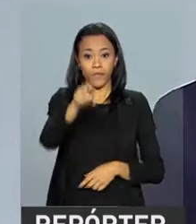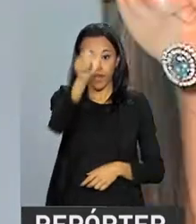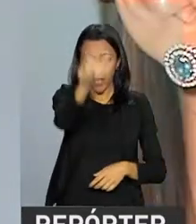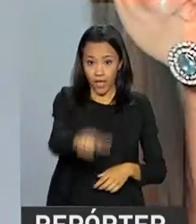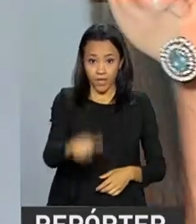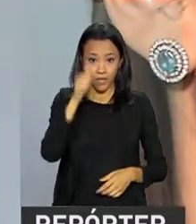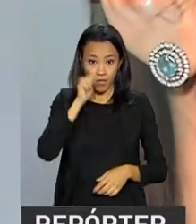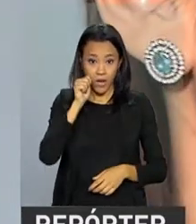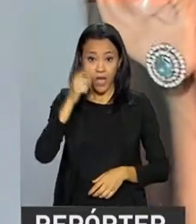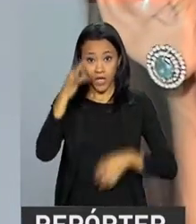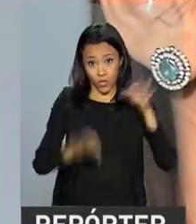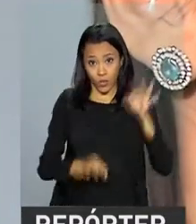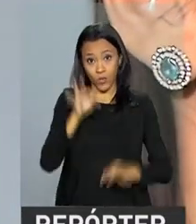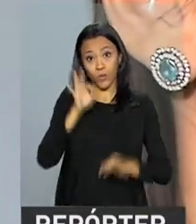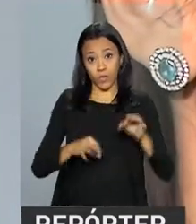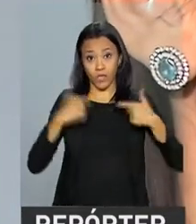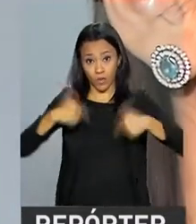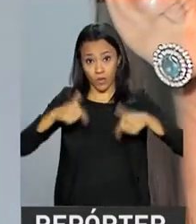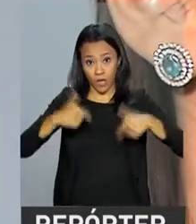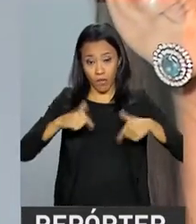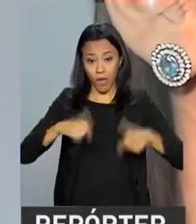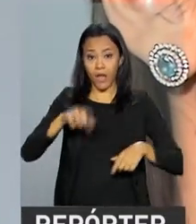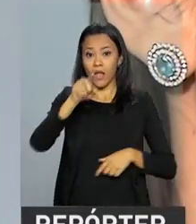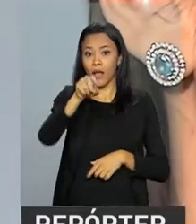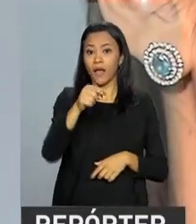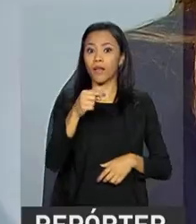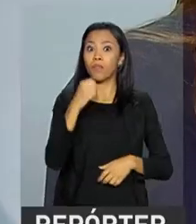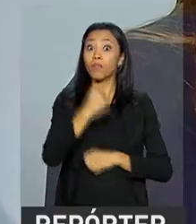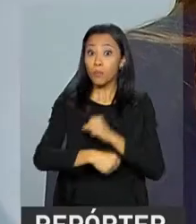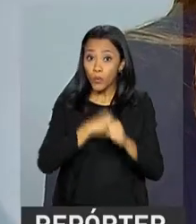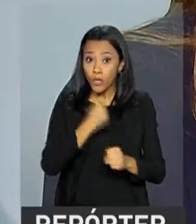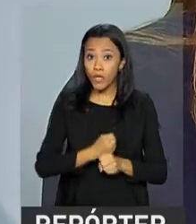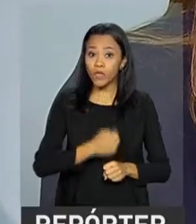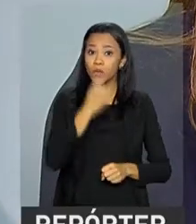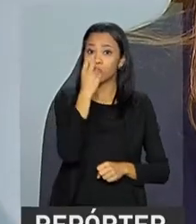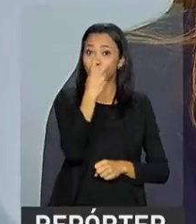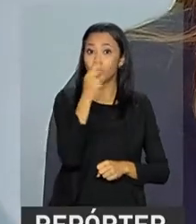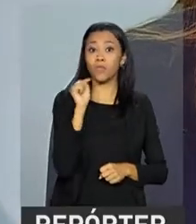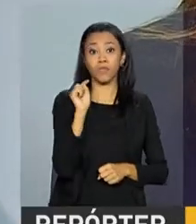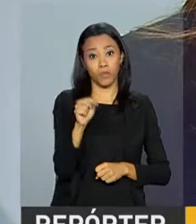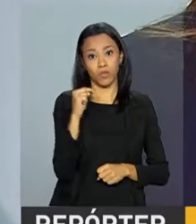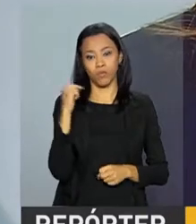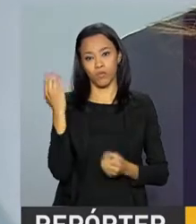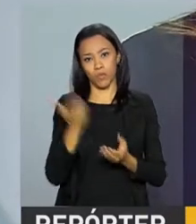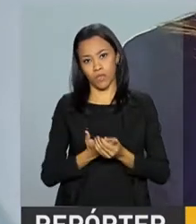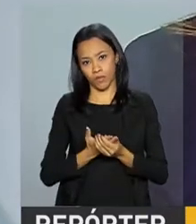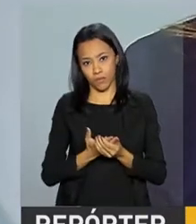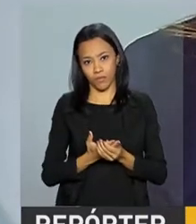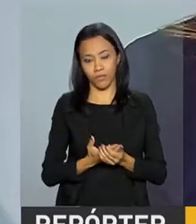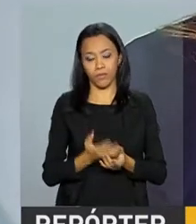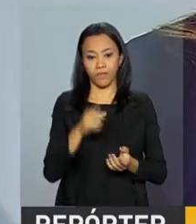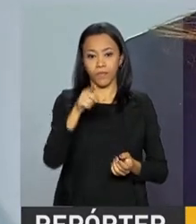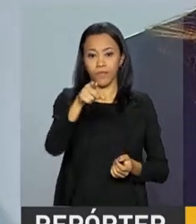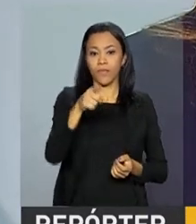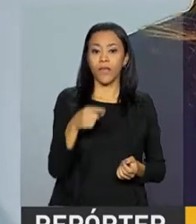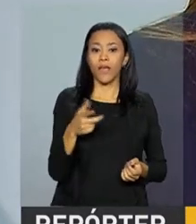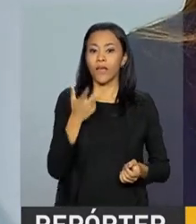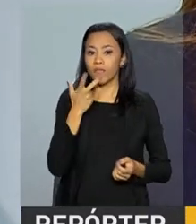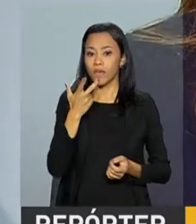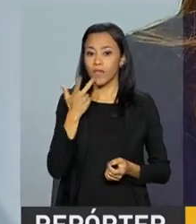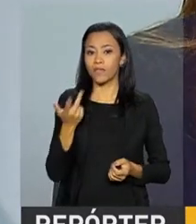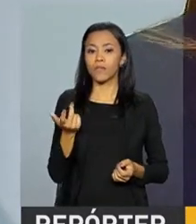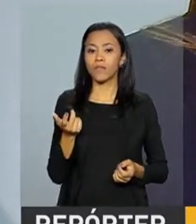gerais por ano cuida de dois mil processos é uma coisa que não tem similar no mundo é ea